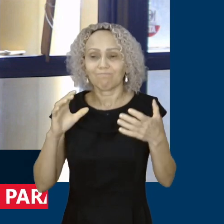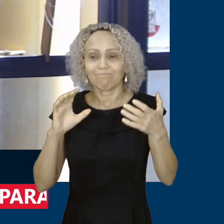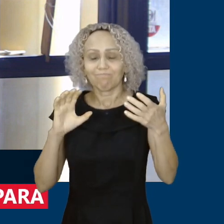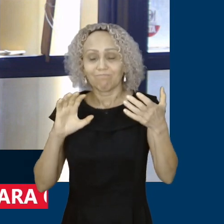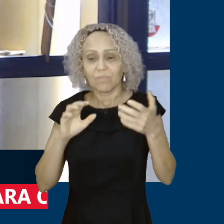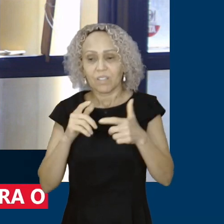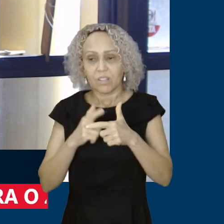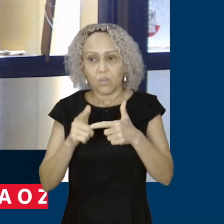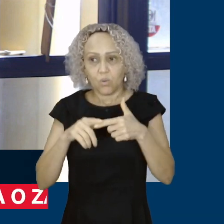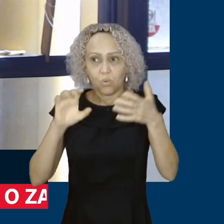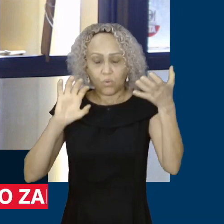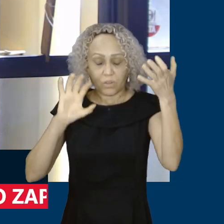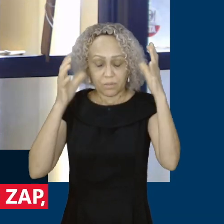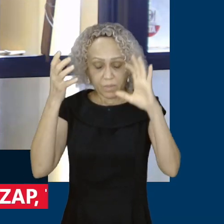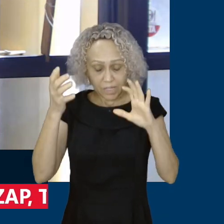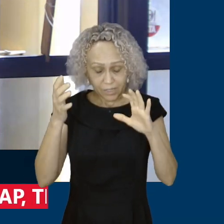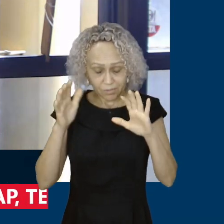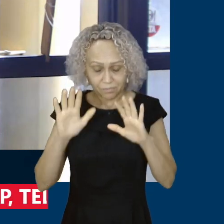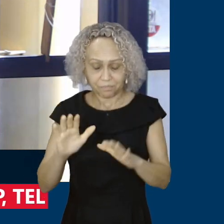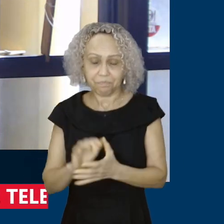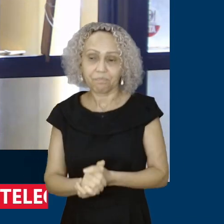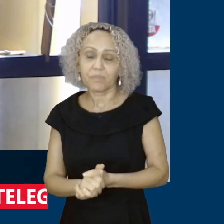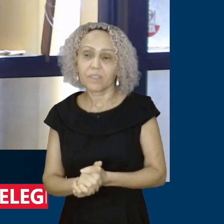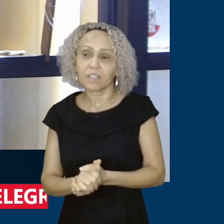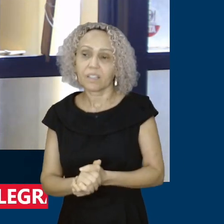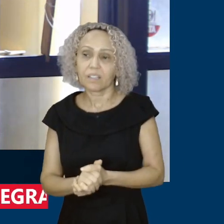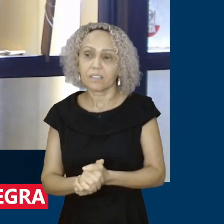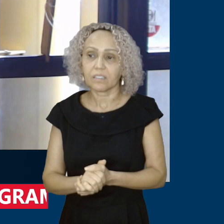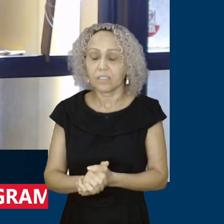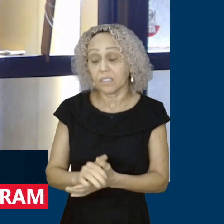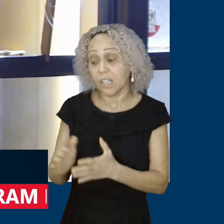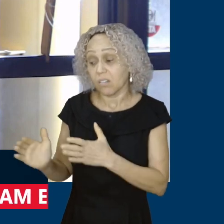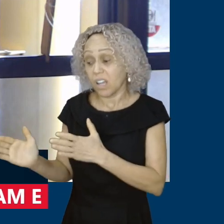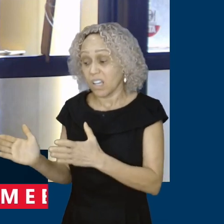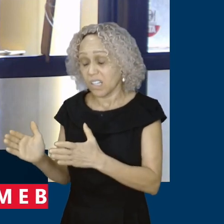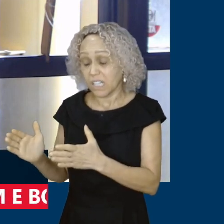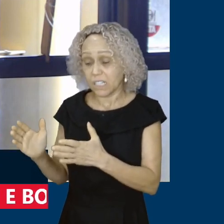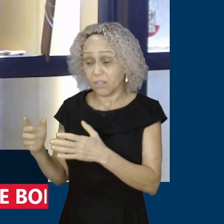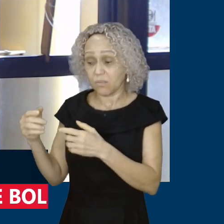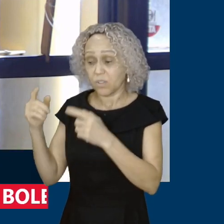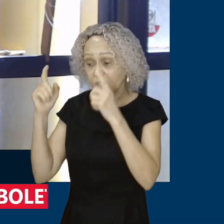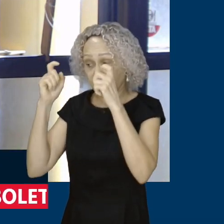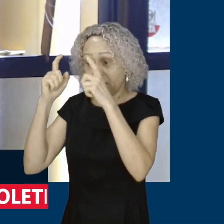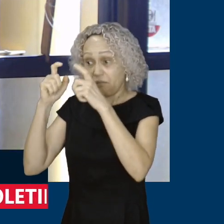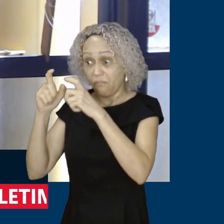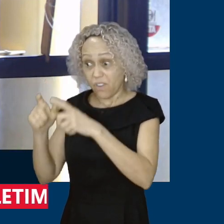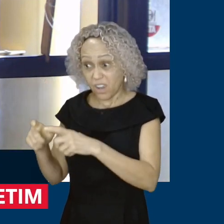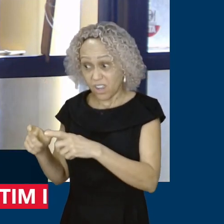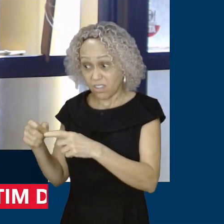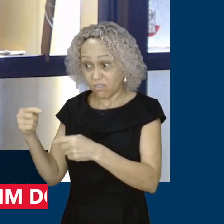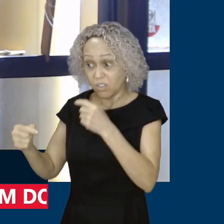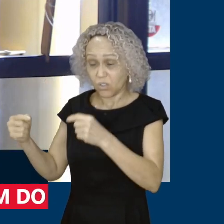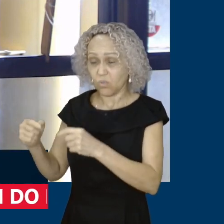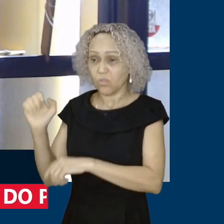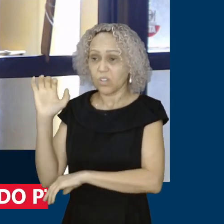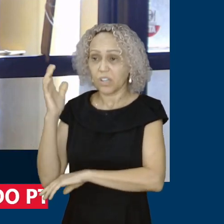e que agora ele volta com tudo com o governo do presidente Lula. O primeiro é de que